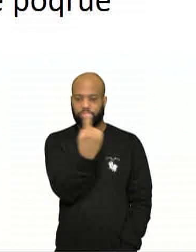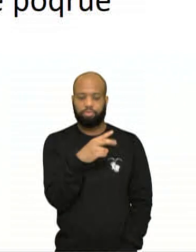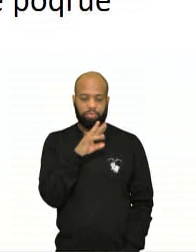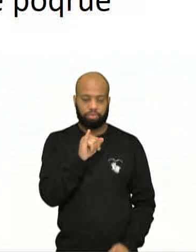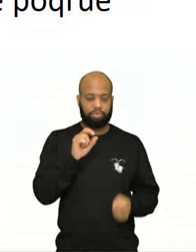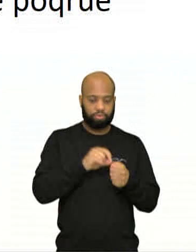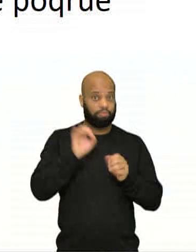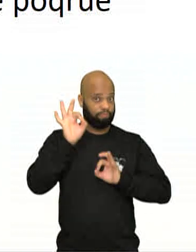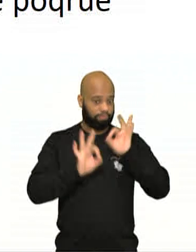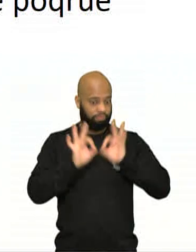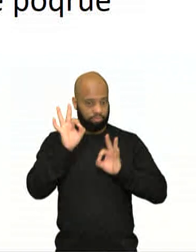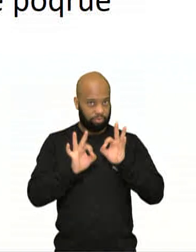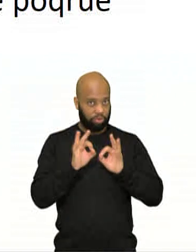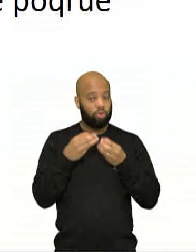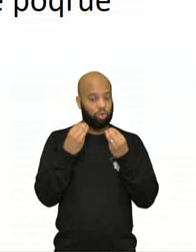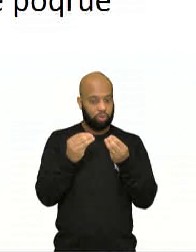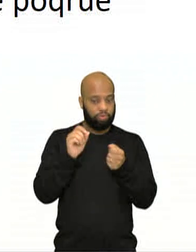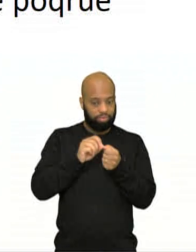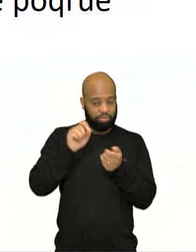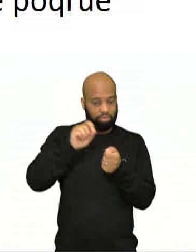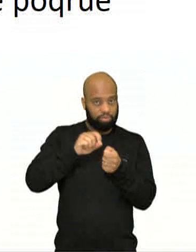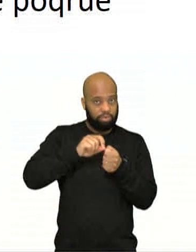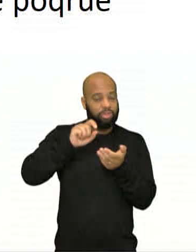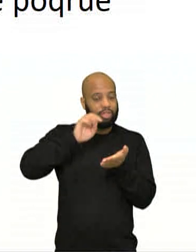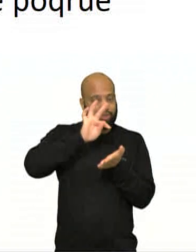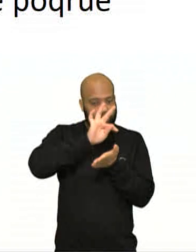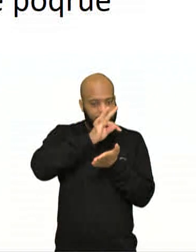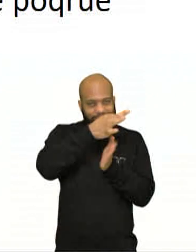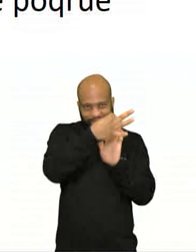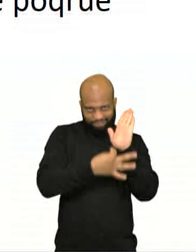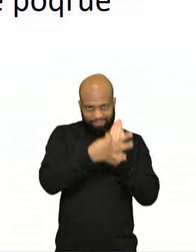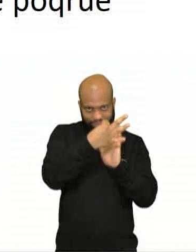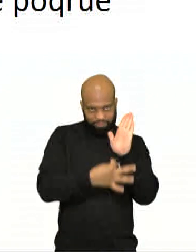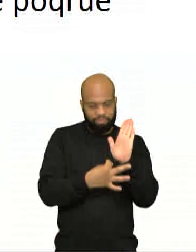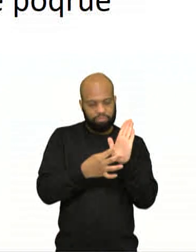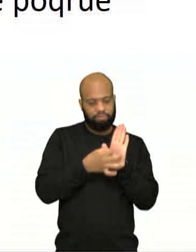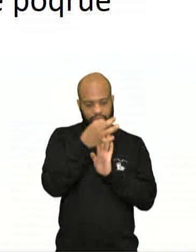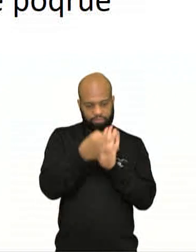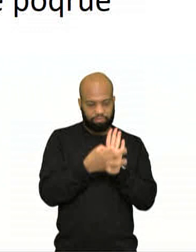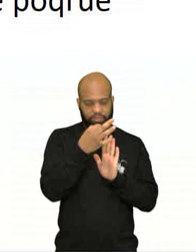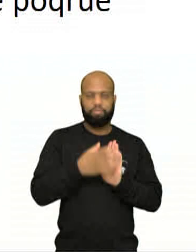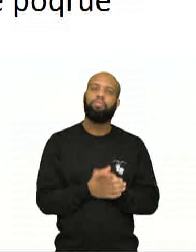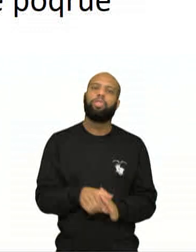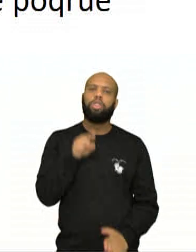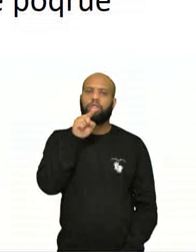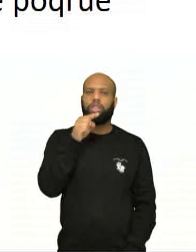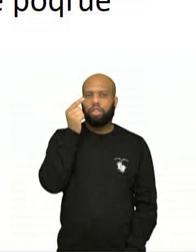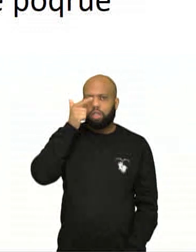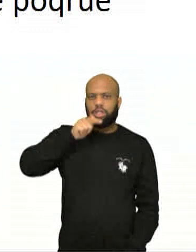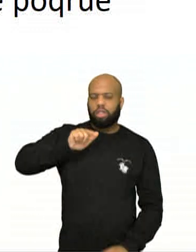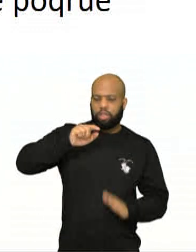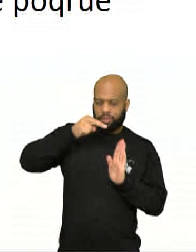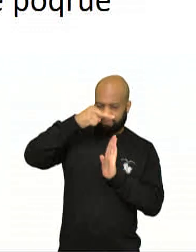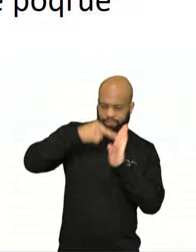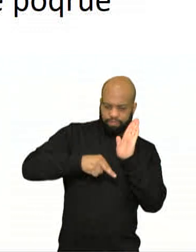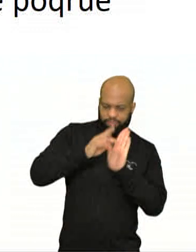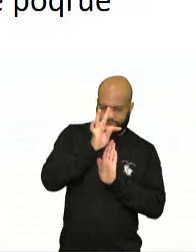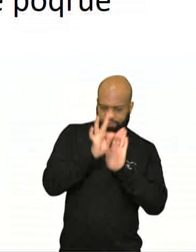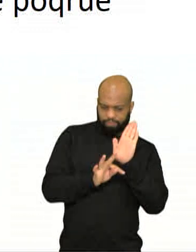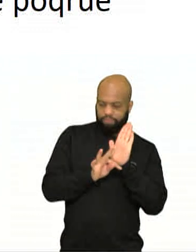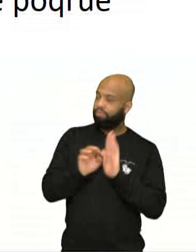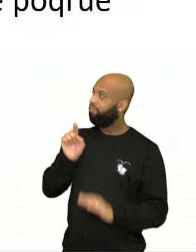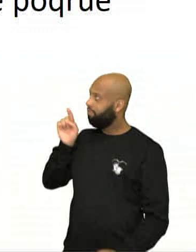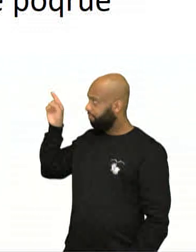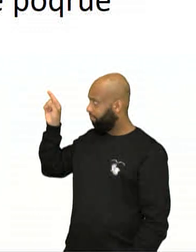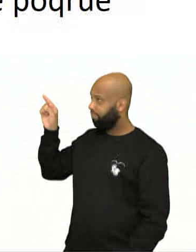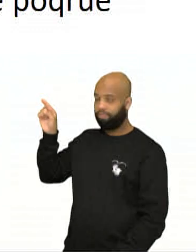e uma produção de um artigo. E para começarmos a nossa conversa, você consegue ler o texto abaixo?